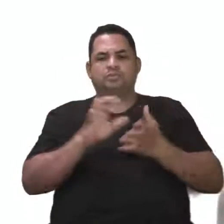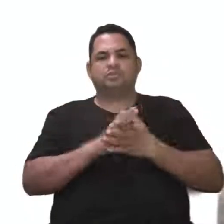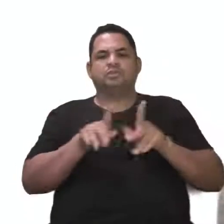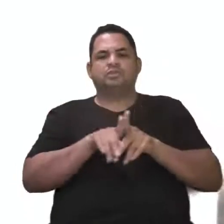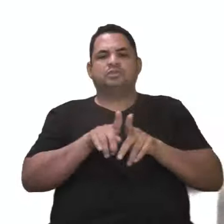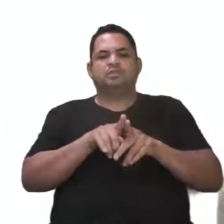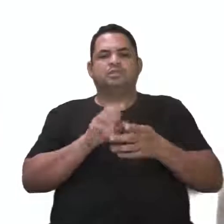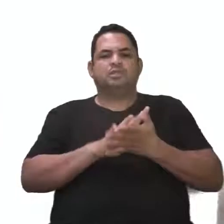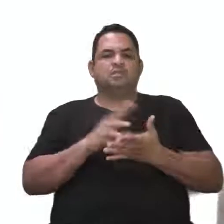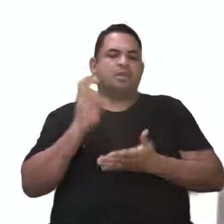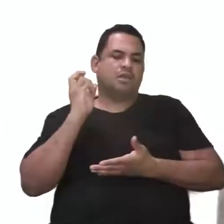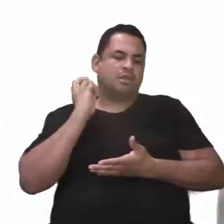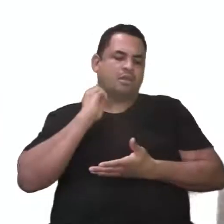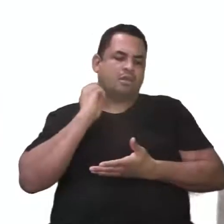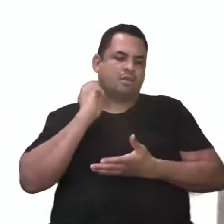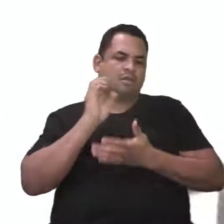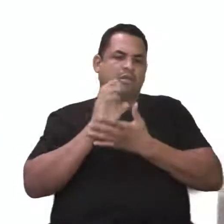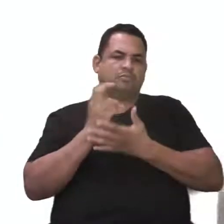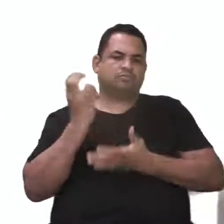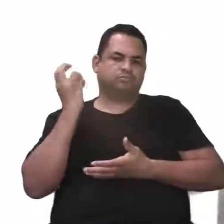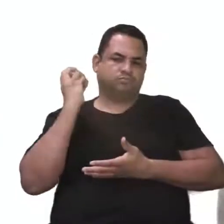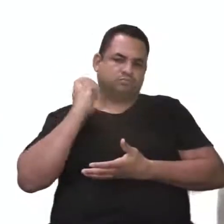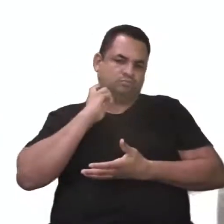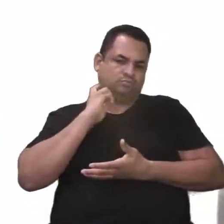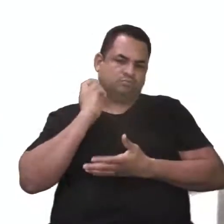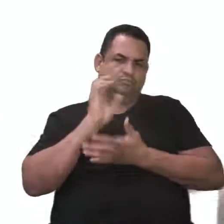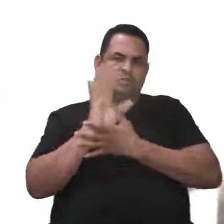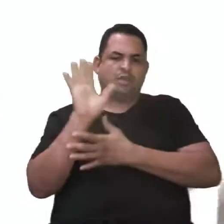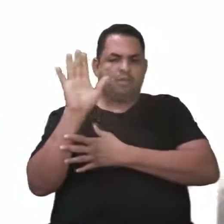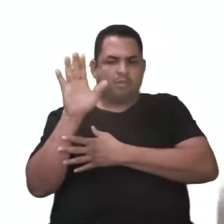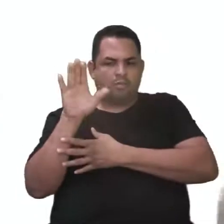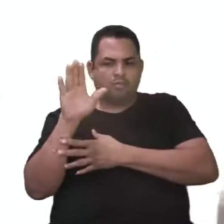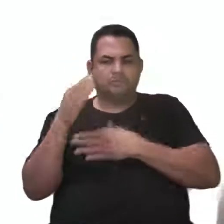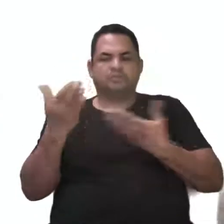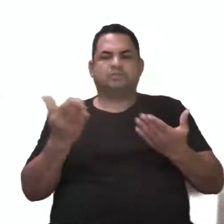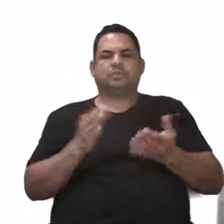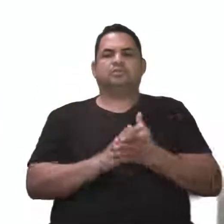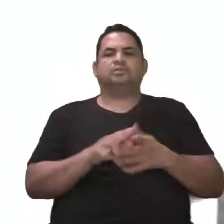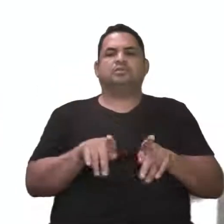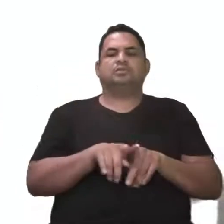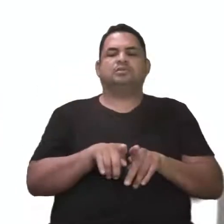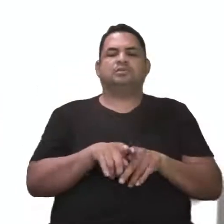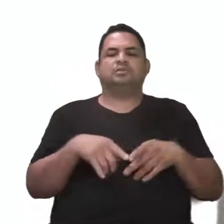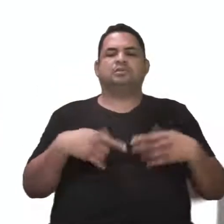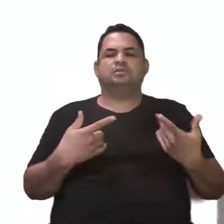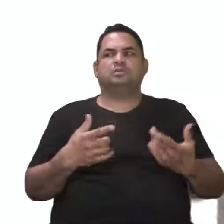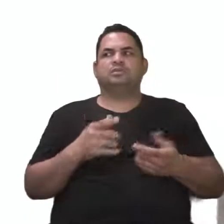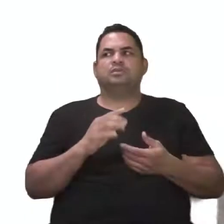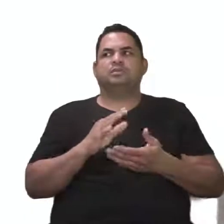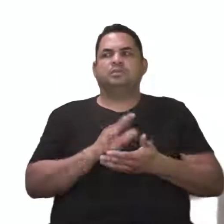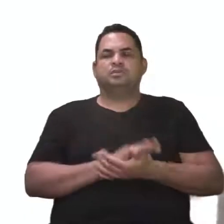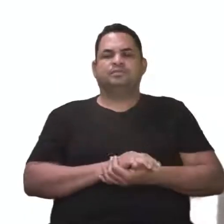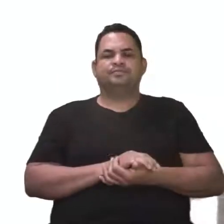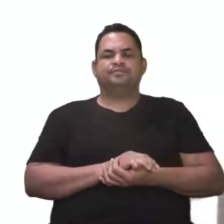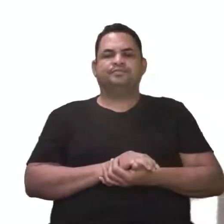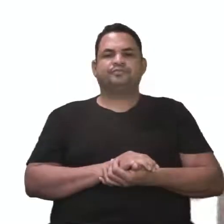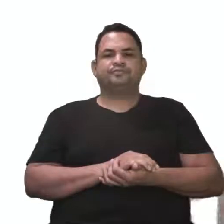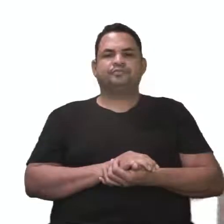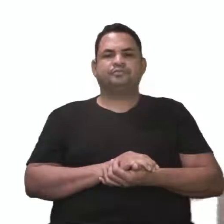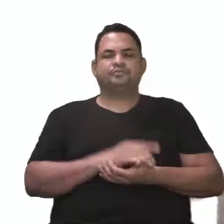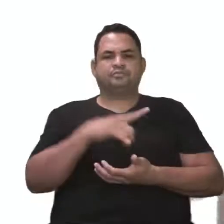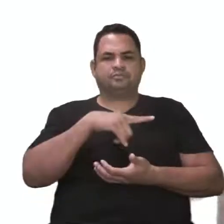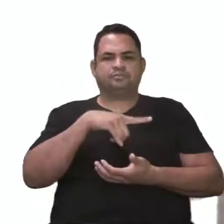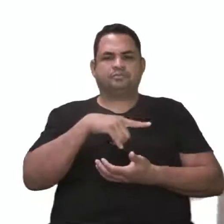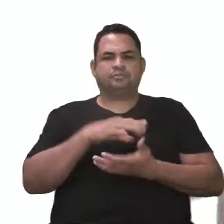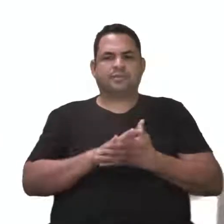na asa do morcego, a gente às vezes pensa na asa de um inseto, vê tão fininho, parece que não tem nada, mas no do morcego, na asa do